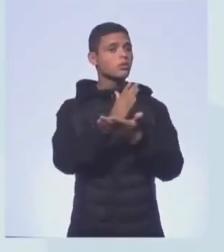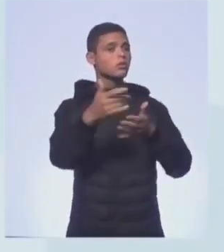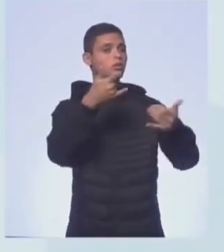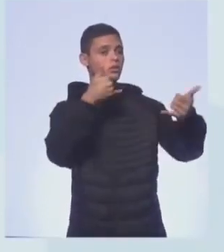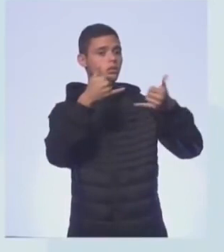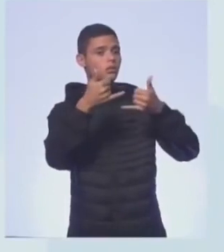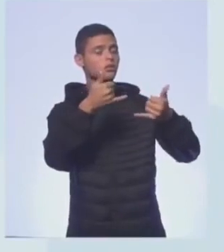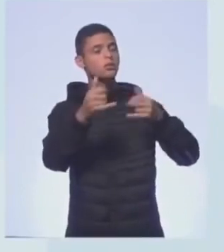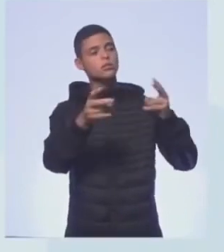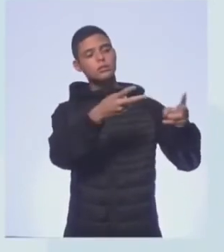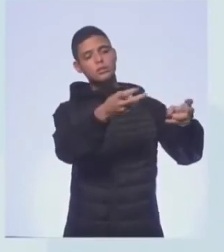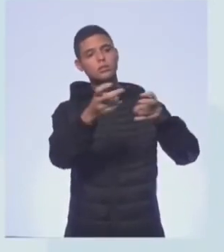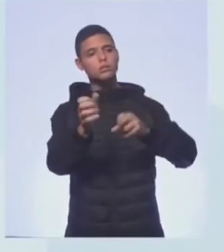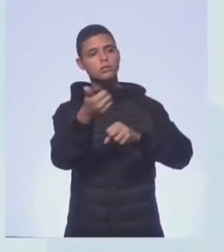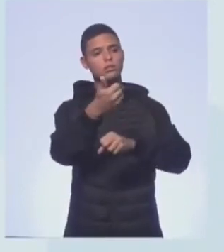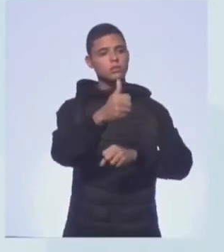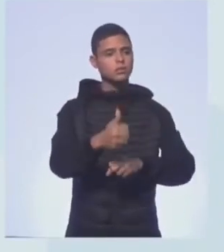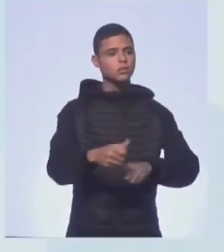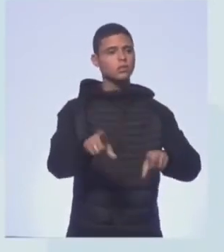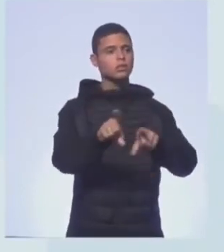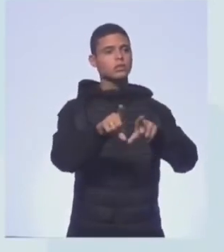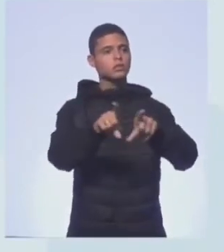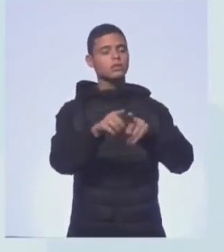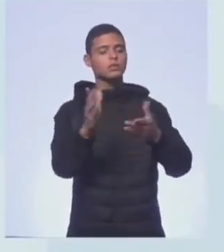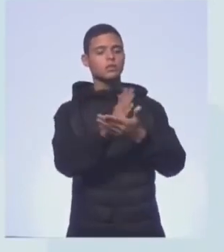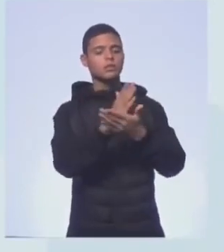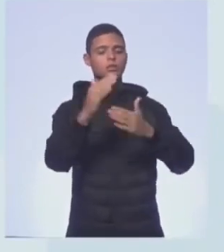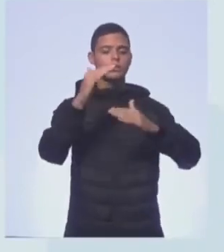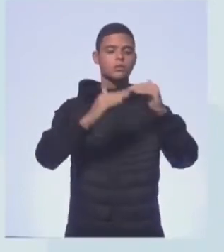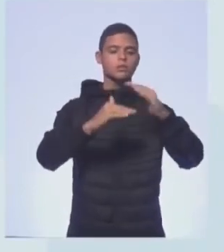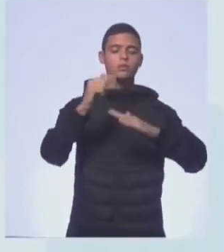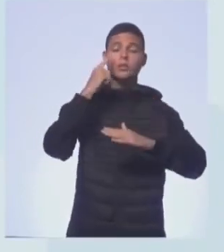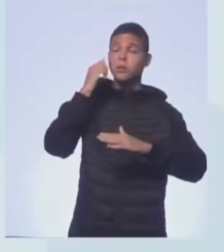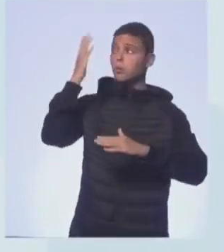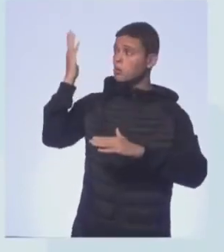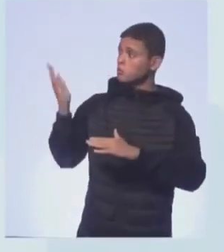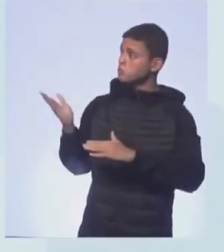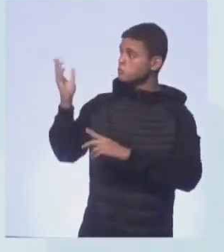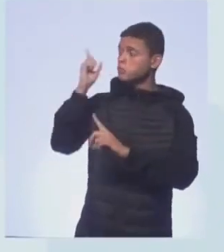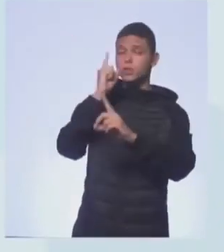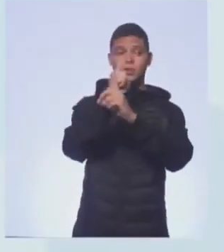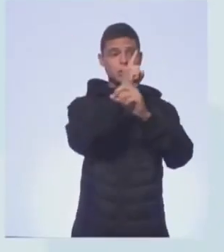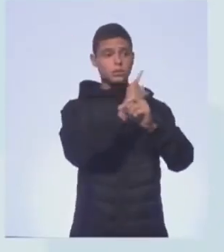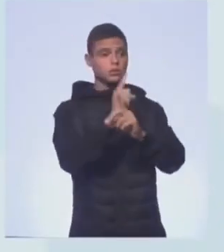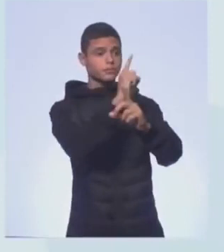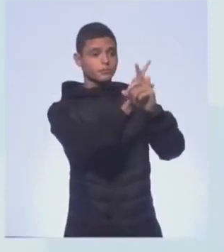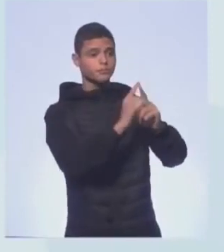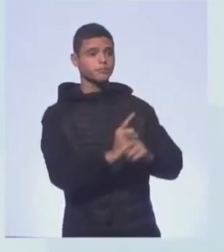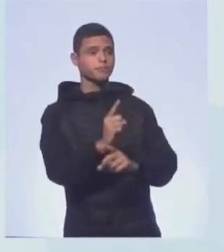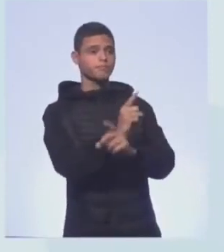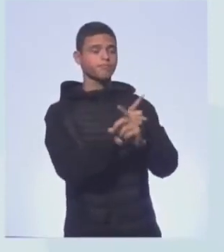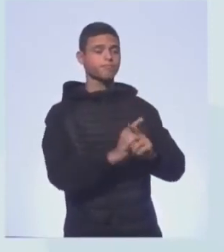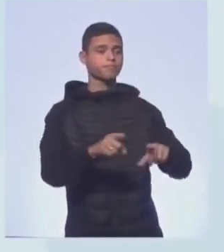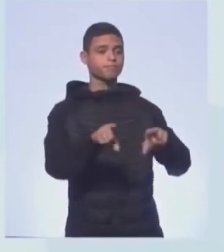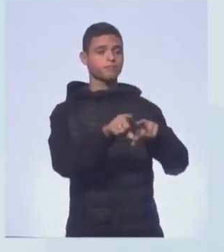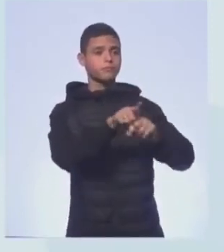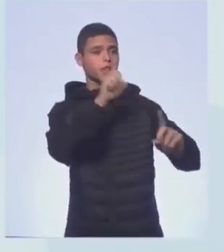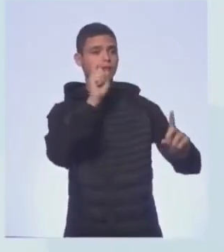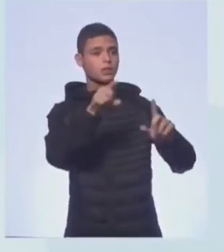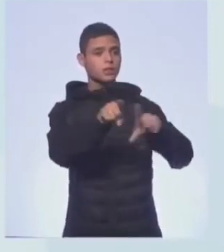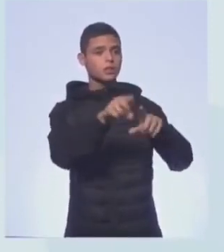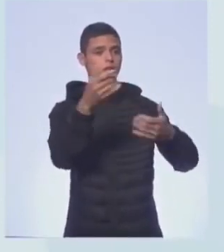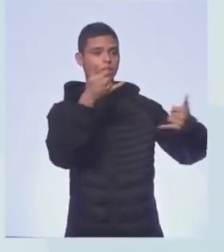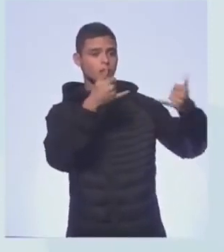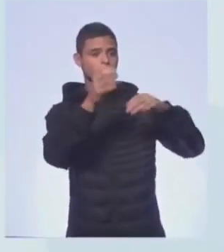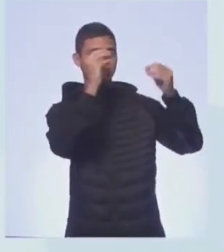de critérios avaliativos. Conteúdos, identificando a partir de critérios pré-estabelecidos se uma notícia ou postagem